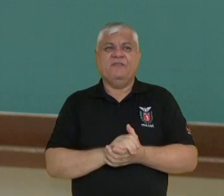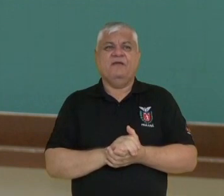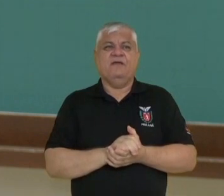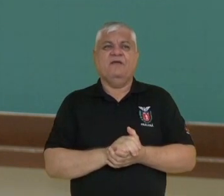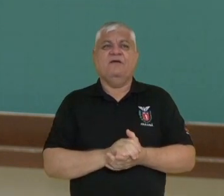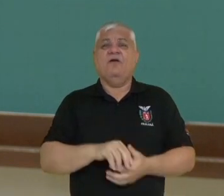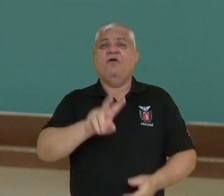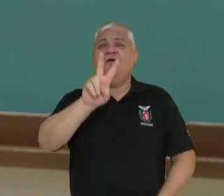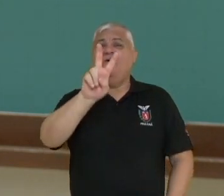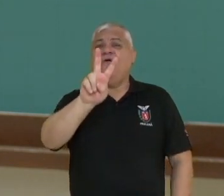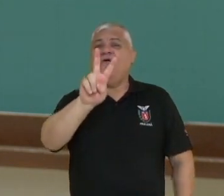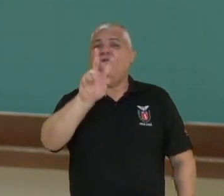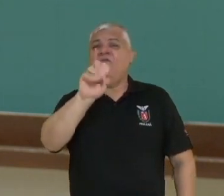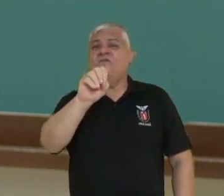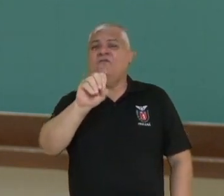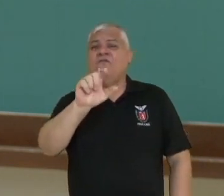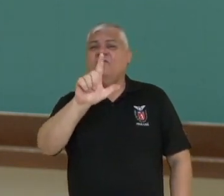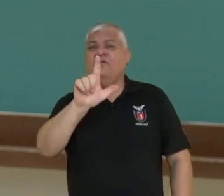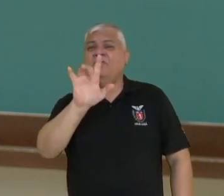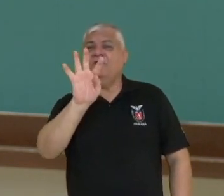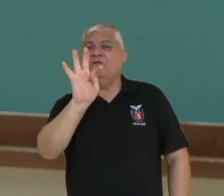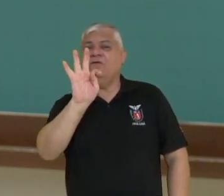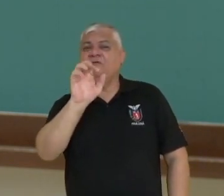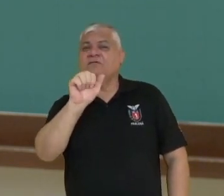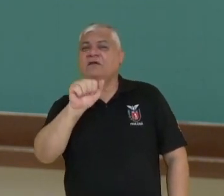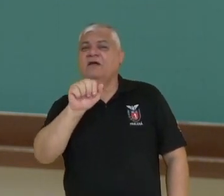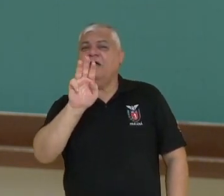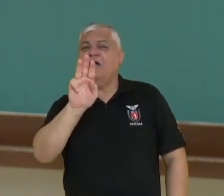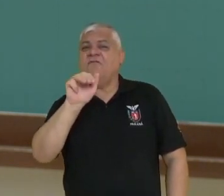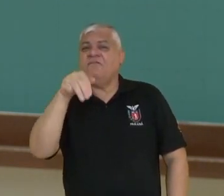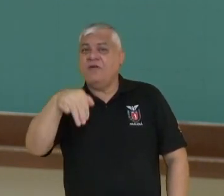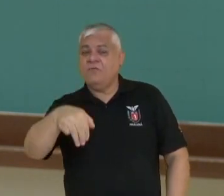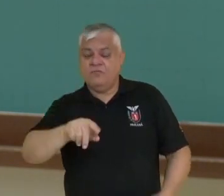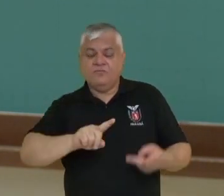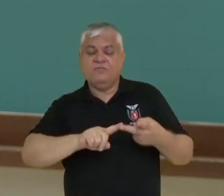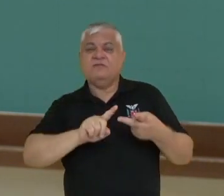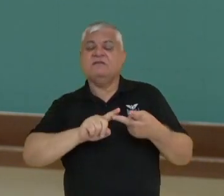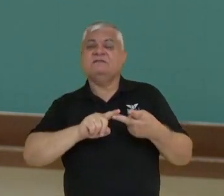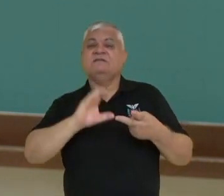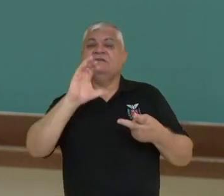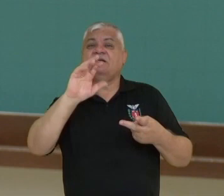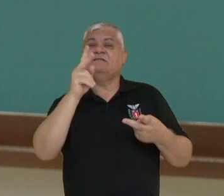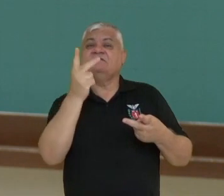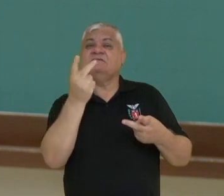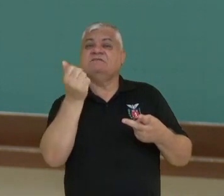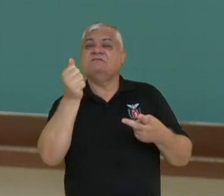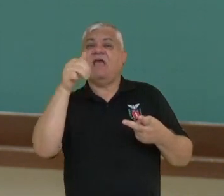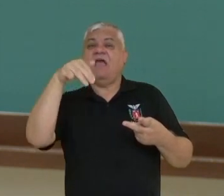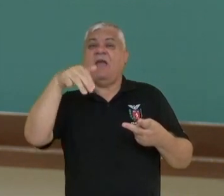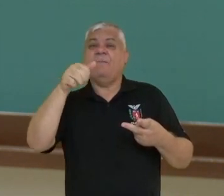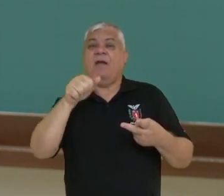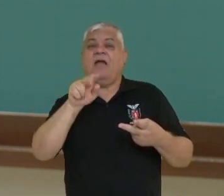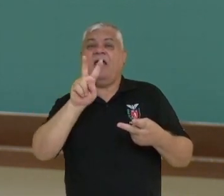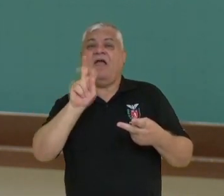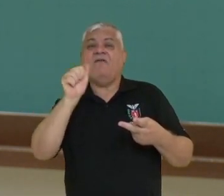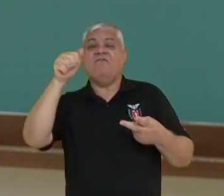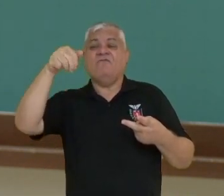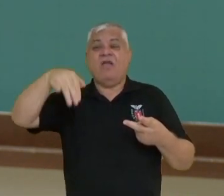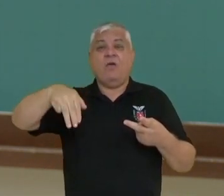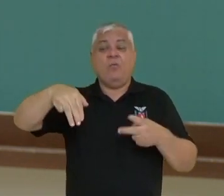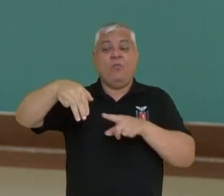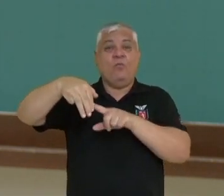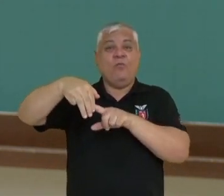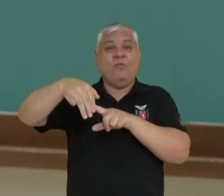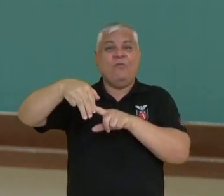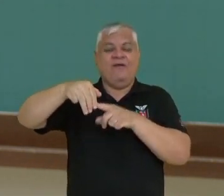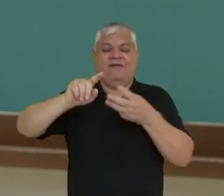ó, voltavam, né? Chamavam, era. Quer dizer, voltavam e